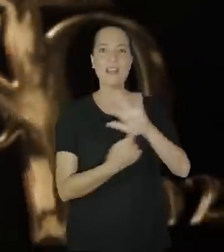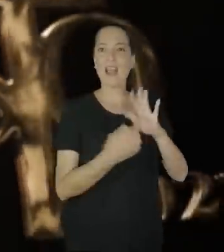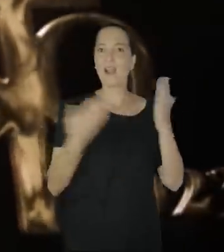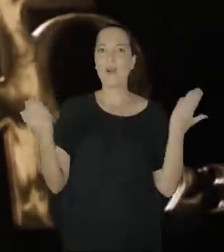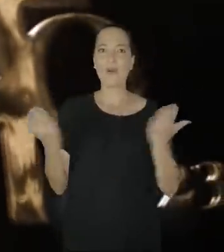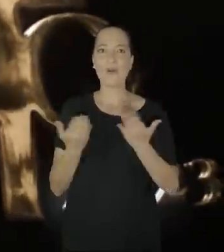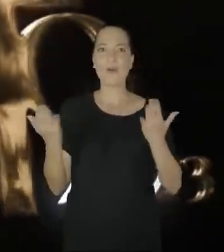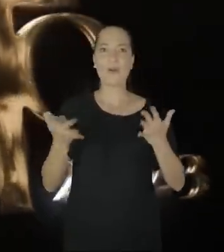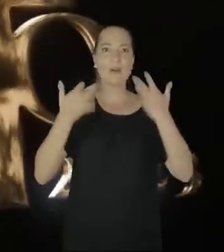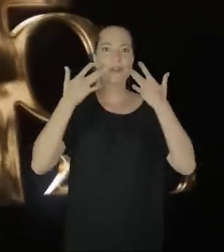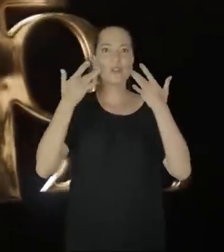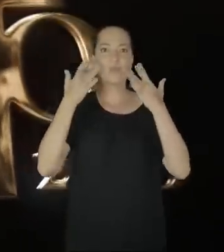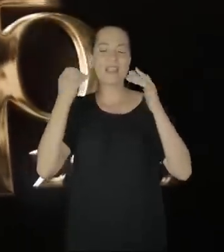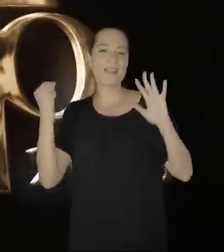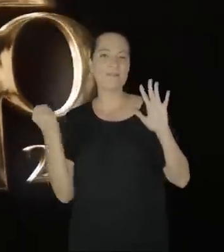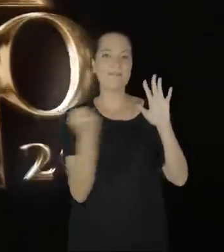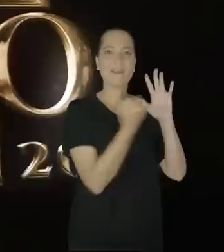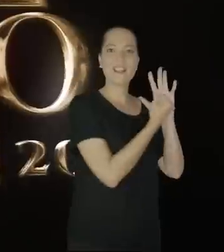Paixão de Cristo